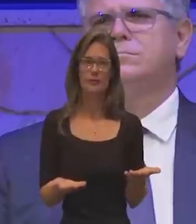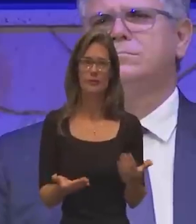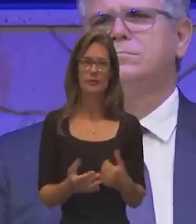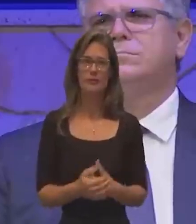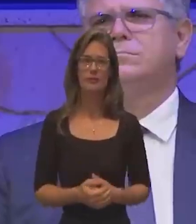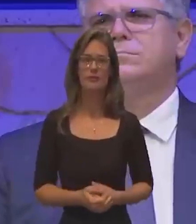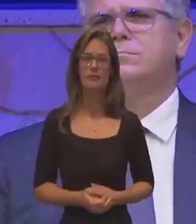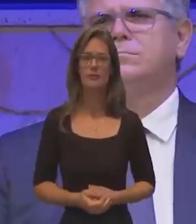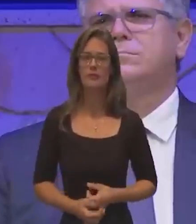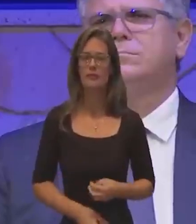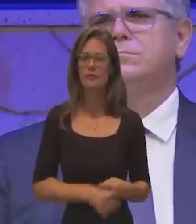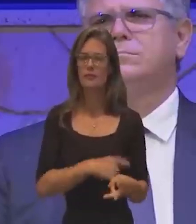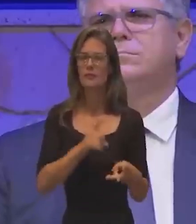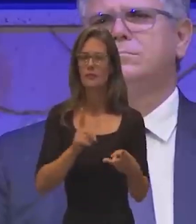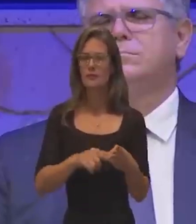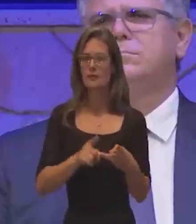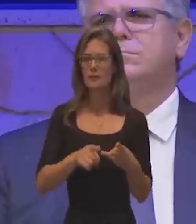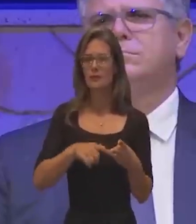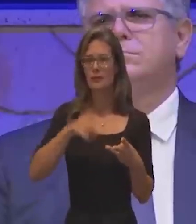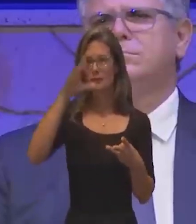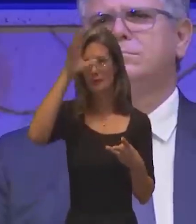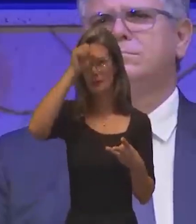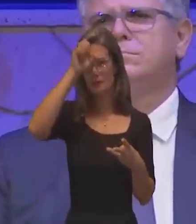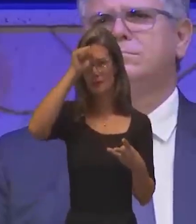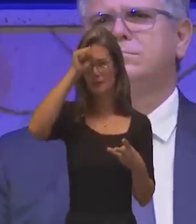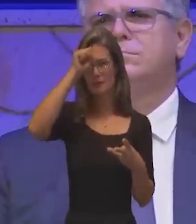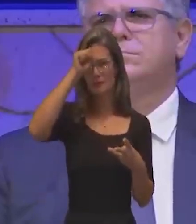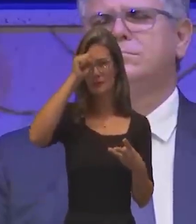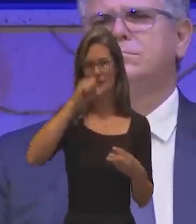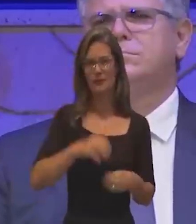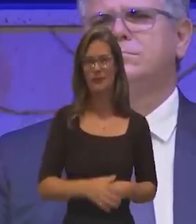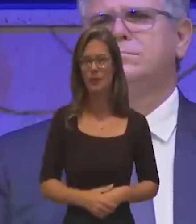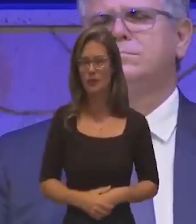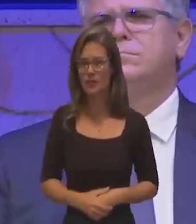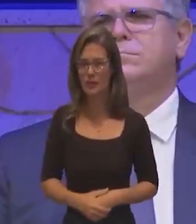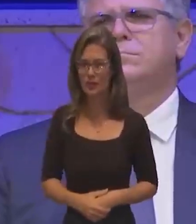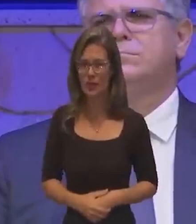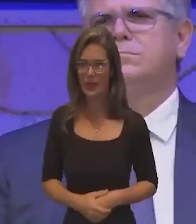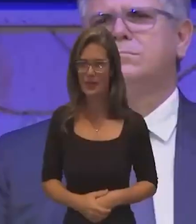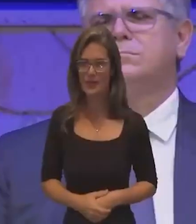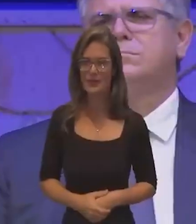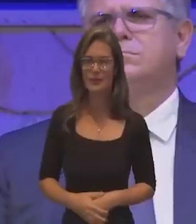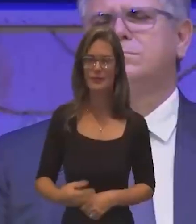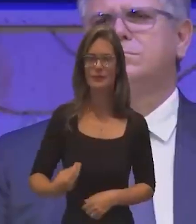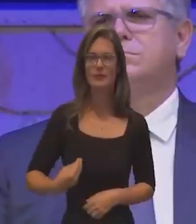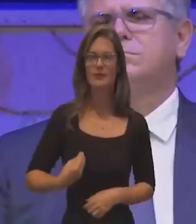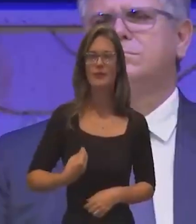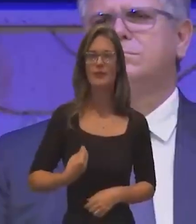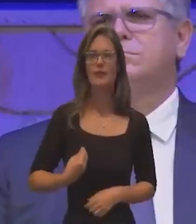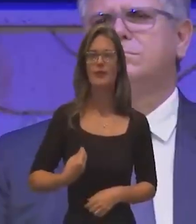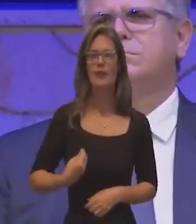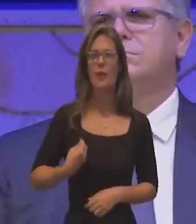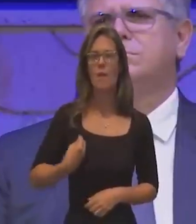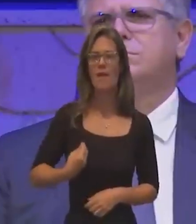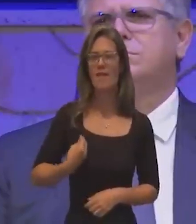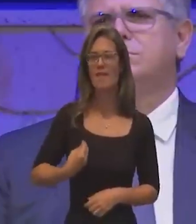Terceira lição que nós aprendemos nessa passagem, essa noite: vivemos uma vida pela